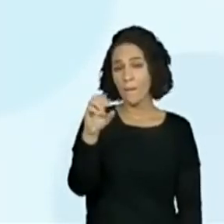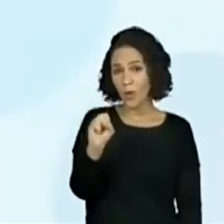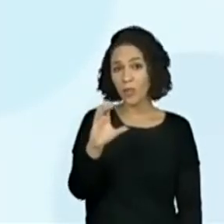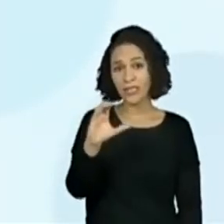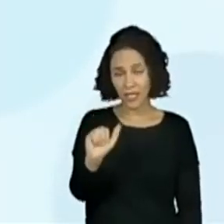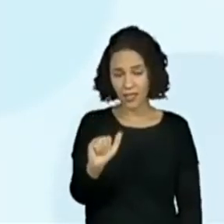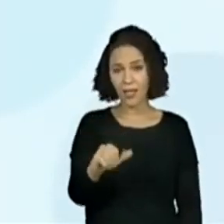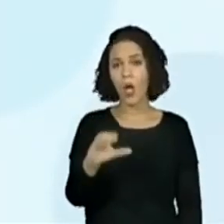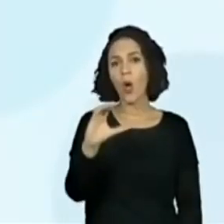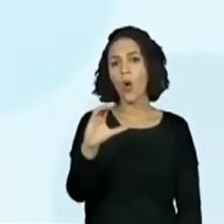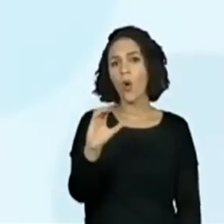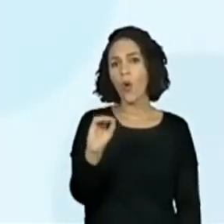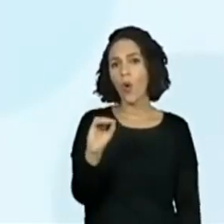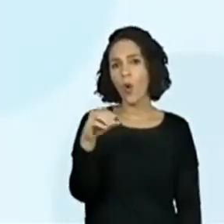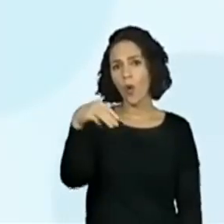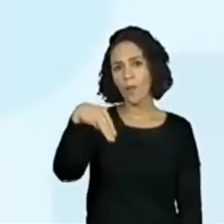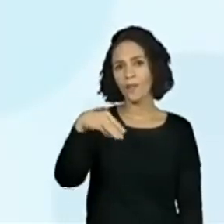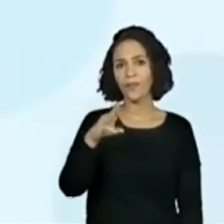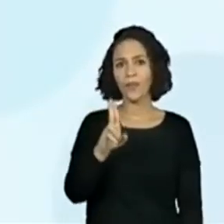Mosca comum.